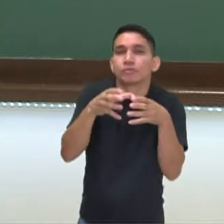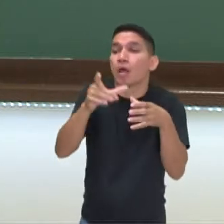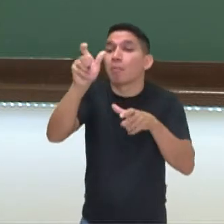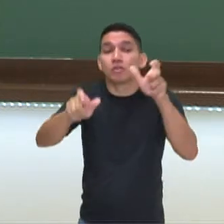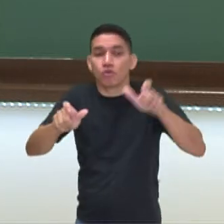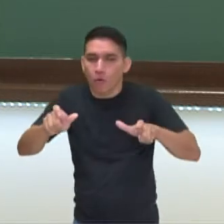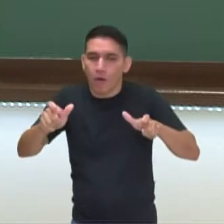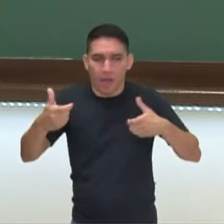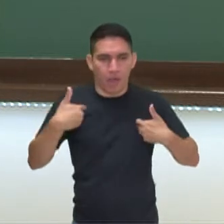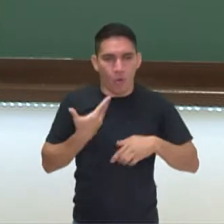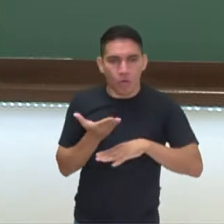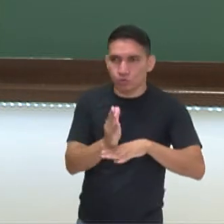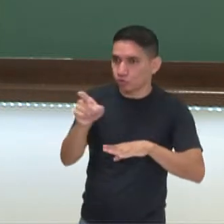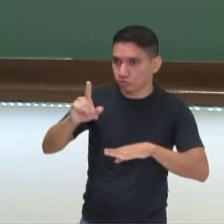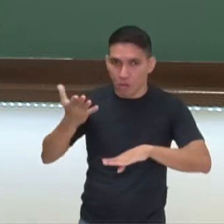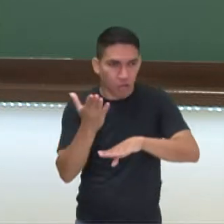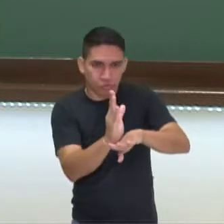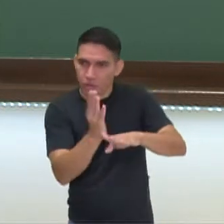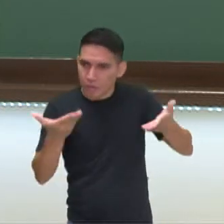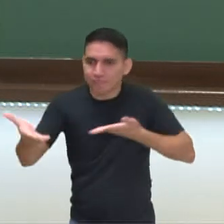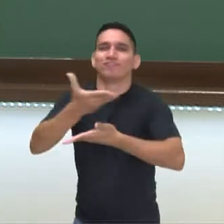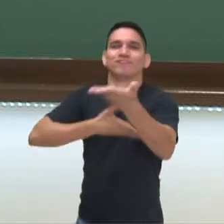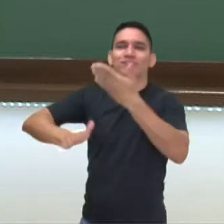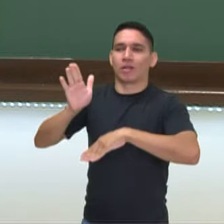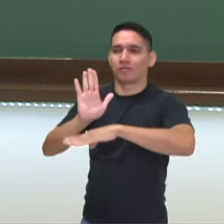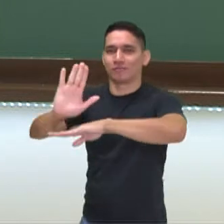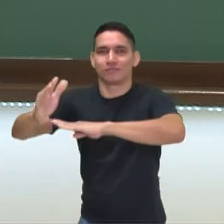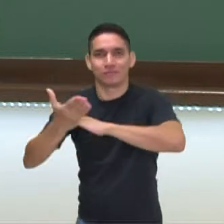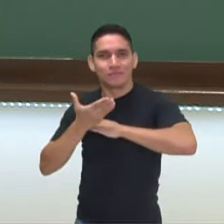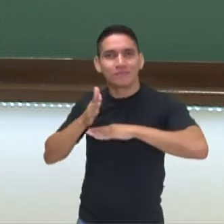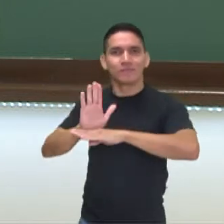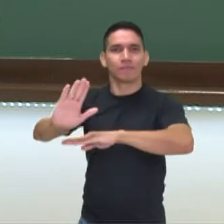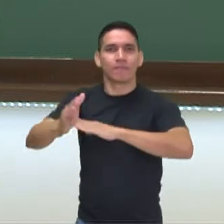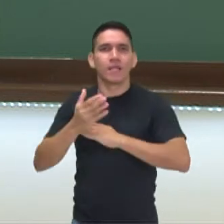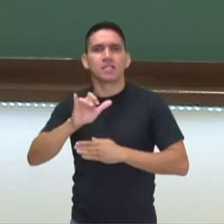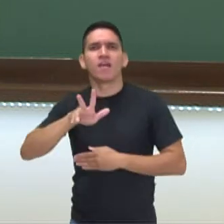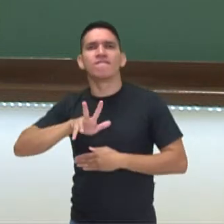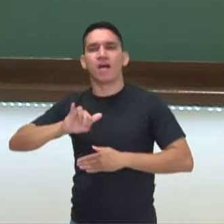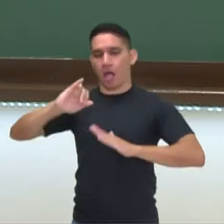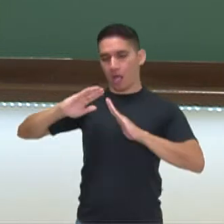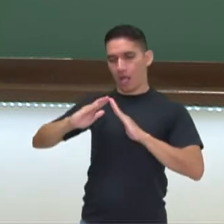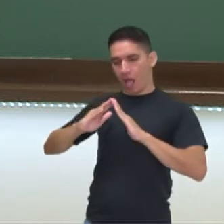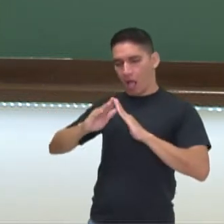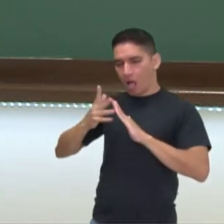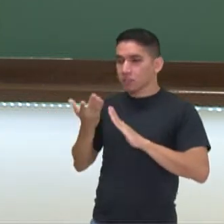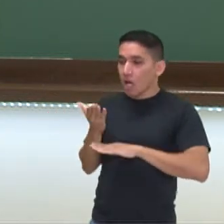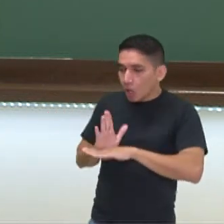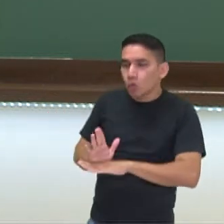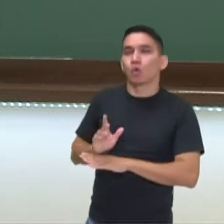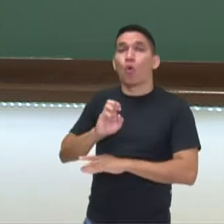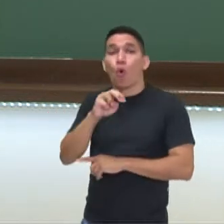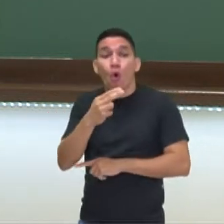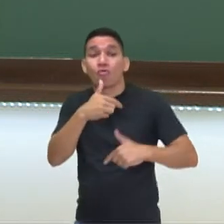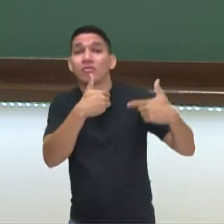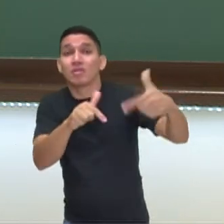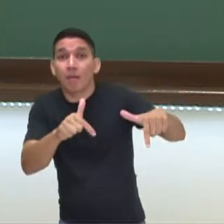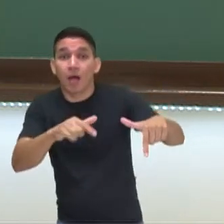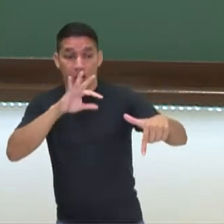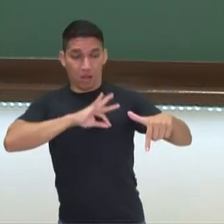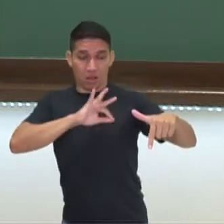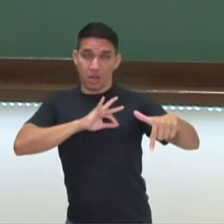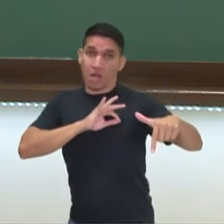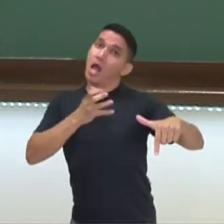com o trabalho escolar. Se a gente vai fazer uma tarefa em casa, né, vai exercer uma atividade remunerada, a gente quer